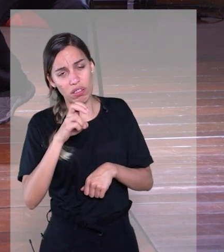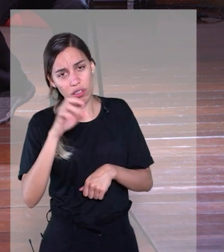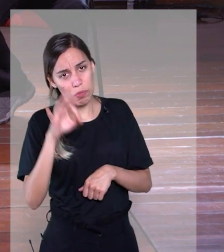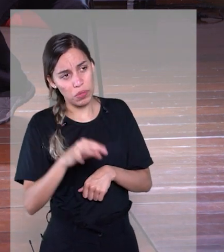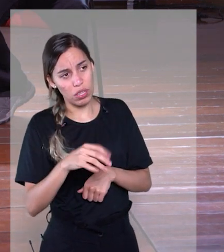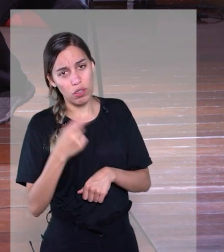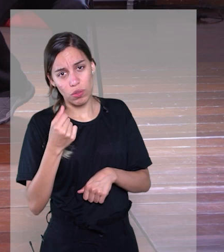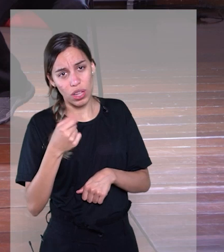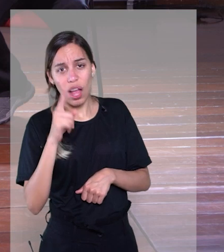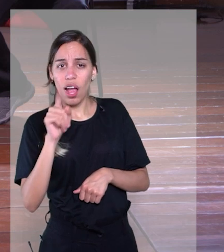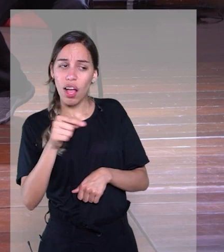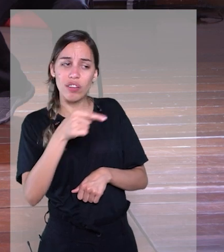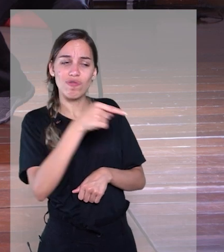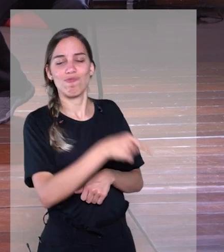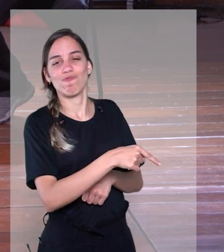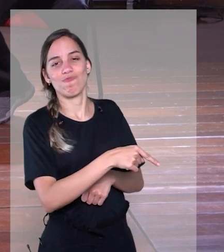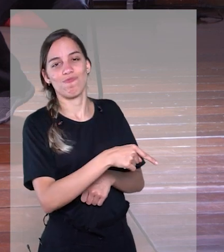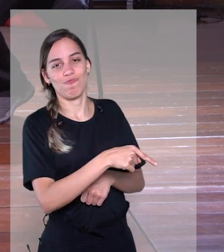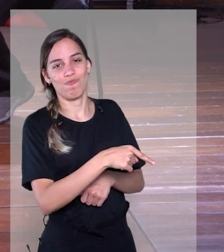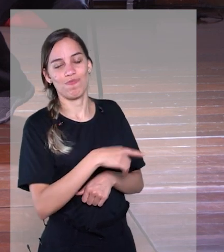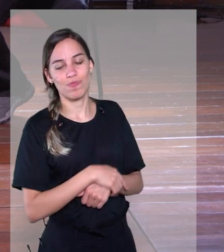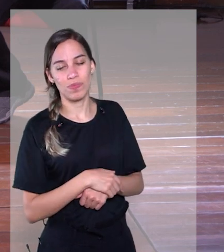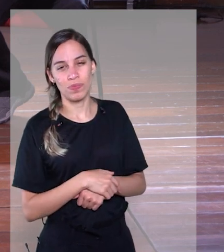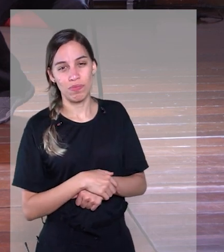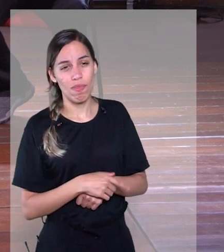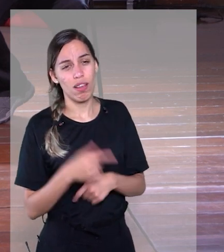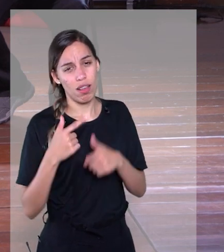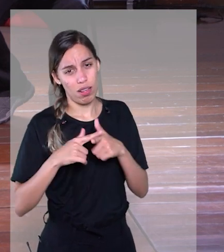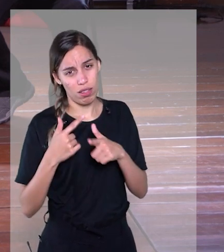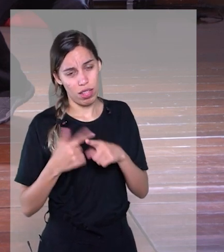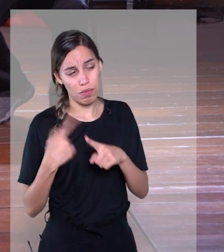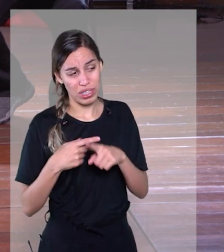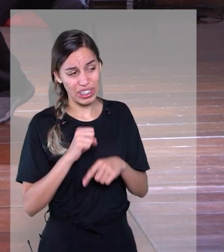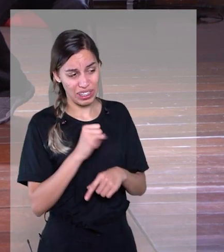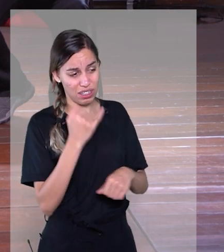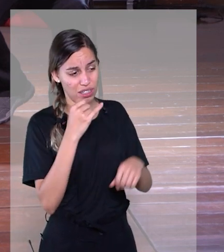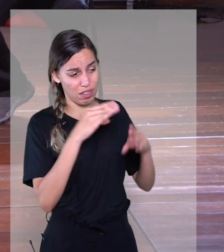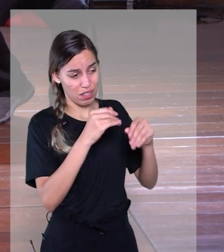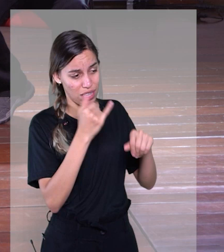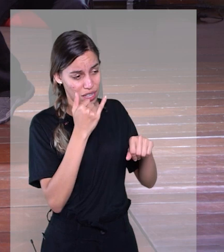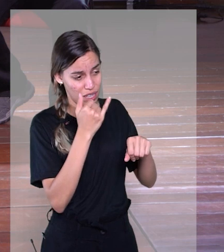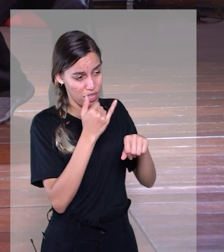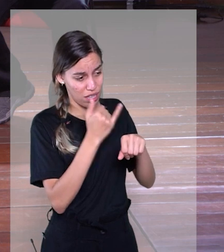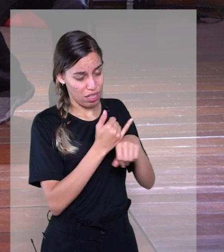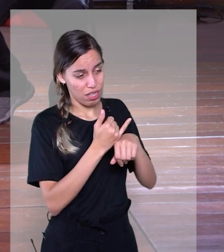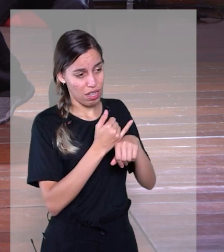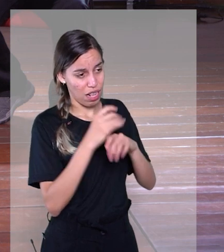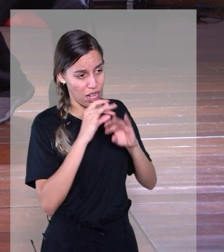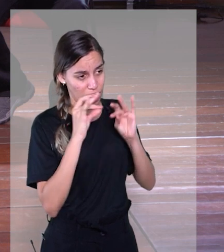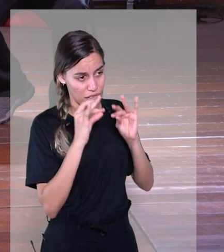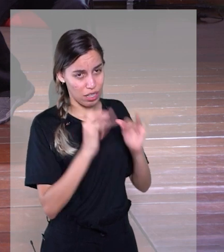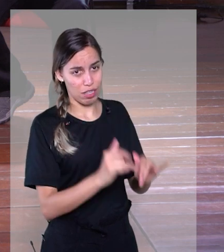de Itabira vem da extração do minério, é um problema, porque na hora que acabar o minério, a Vale, que é uma